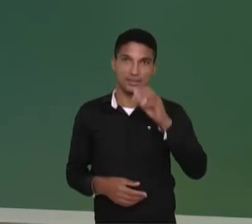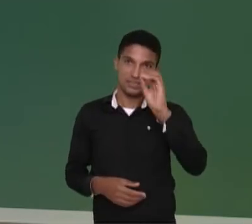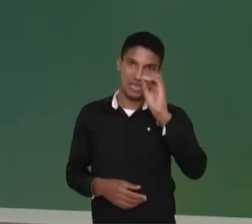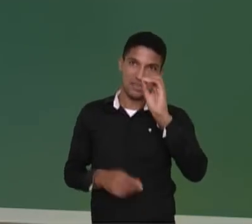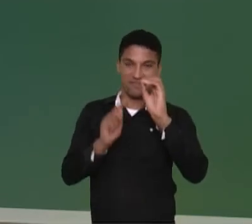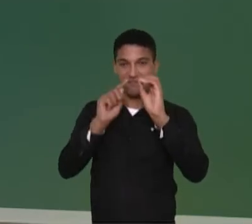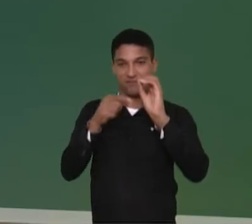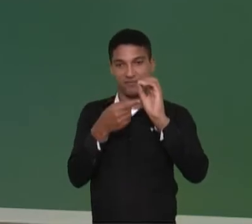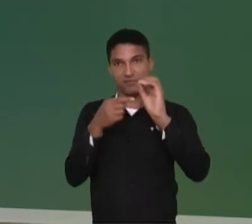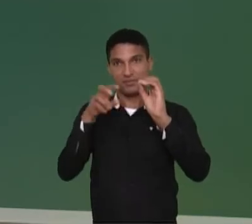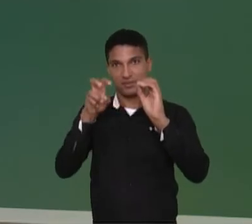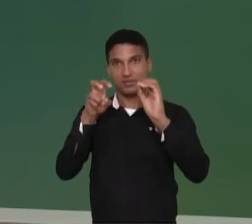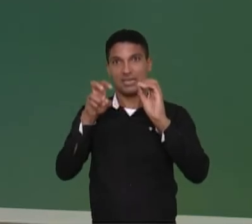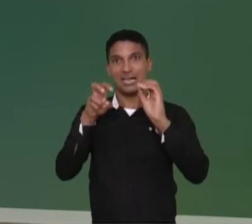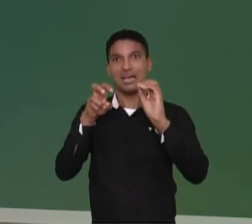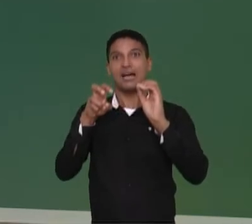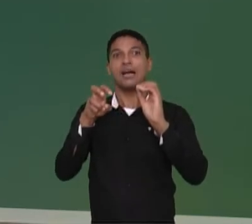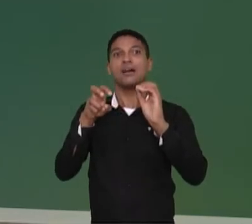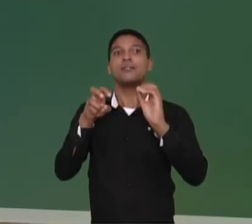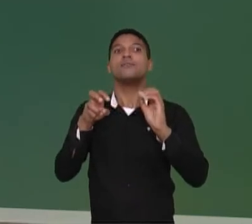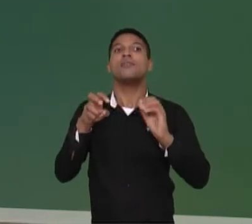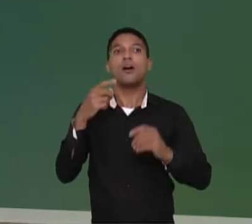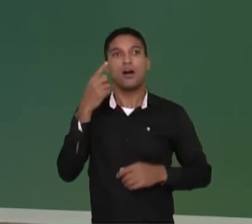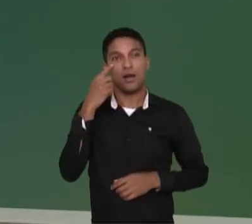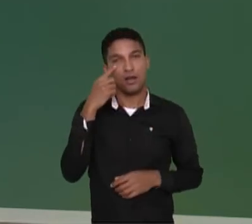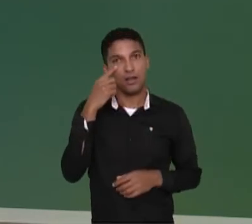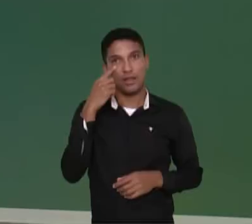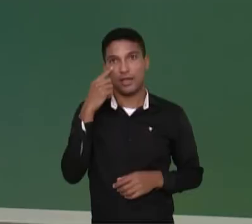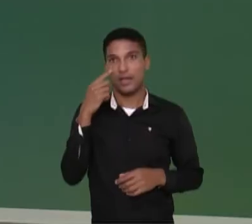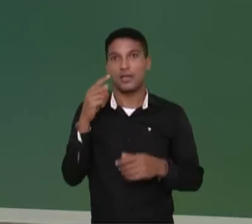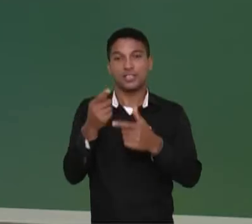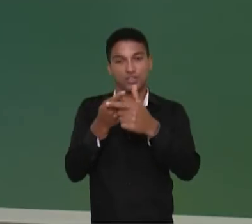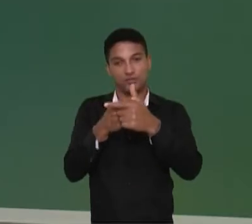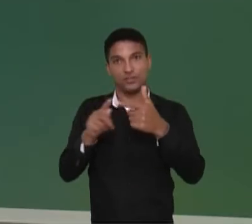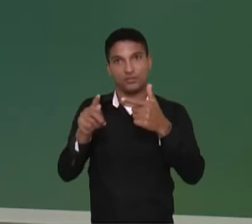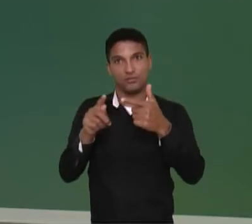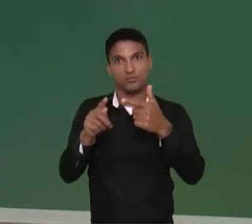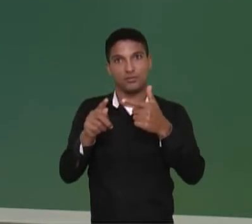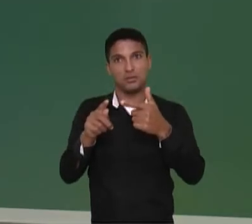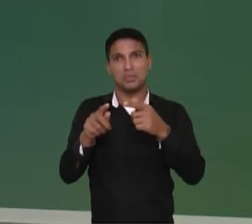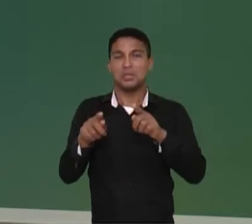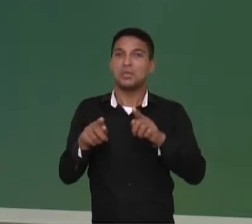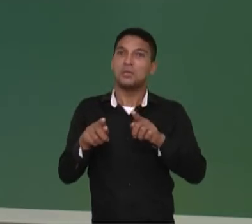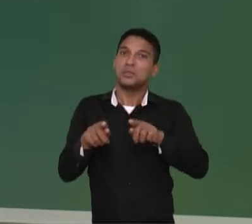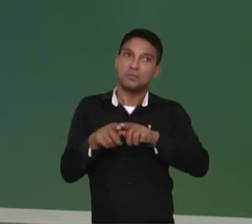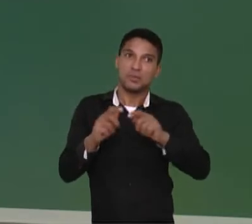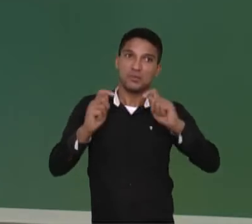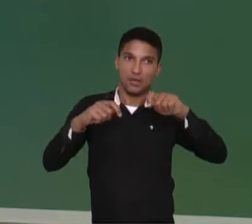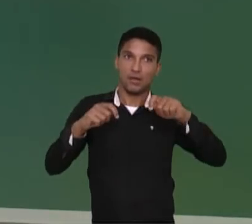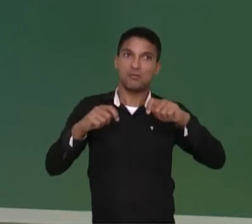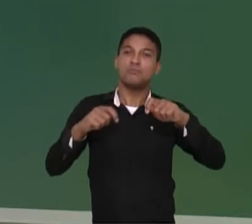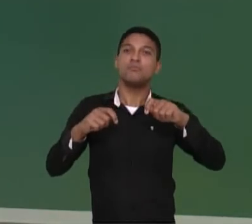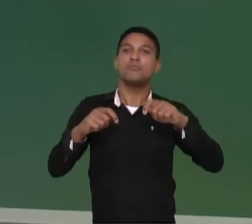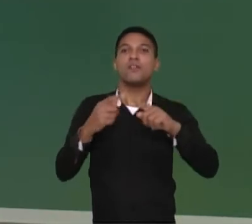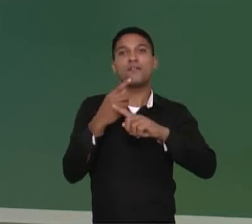né? Ocorre uma multiplicação aí nesse contexto. Agora, basta saber por quanto, né?